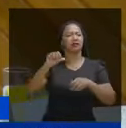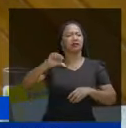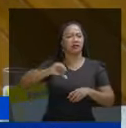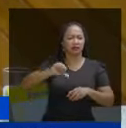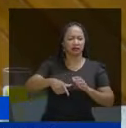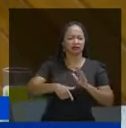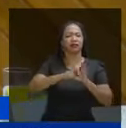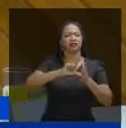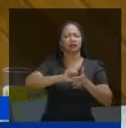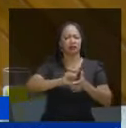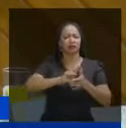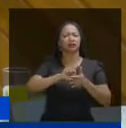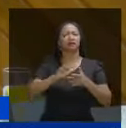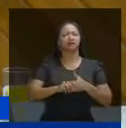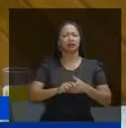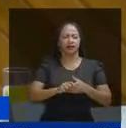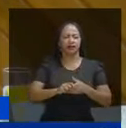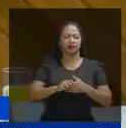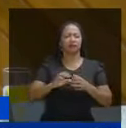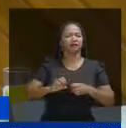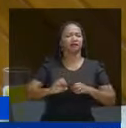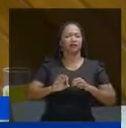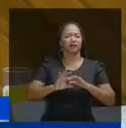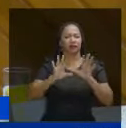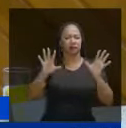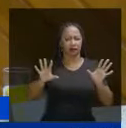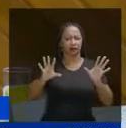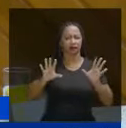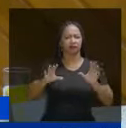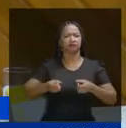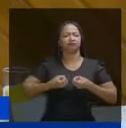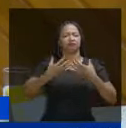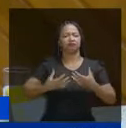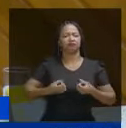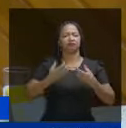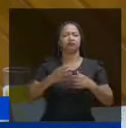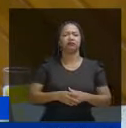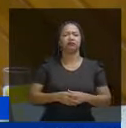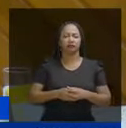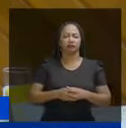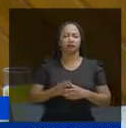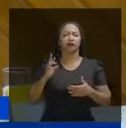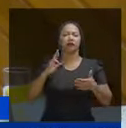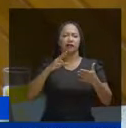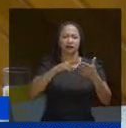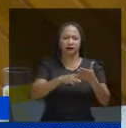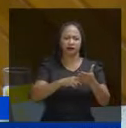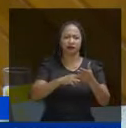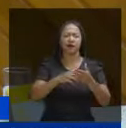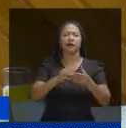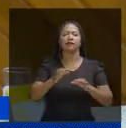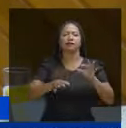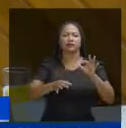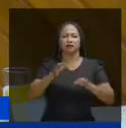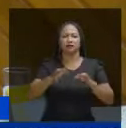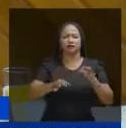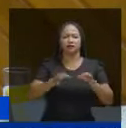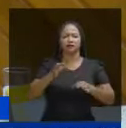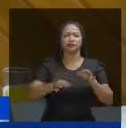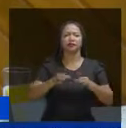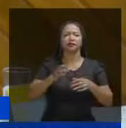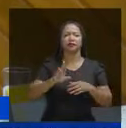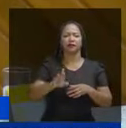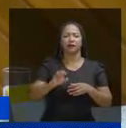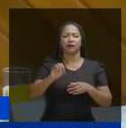antecipada, sob pena de violação à liberdade de expressão. É, de relatoria, então, do Luiz Roberto Barroso,